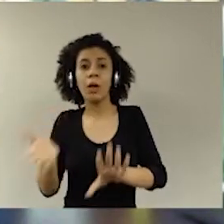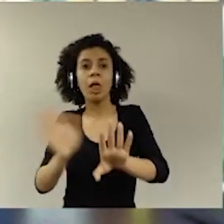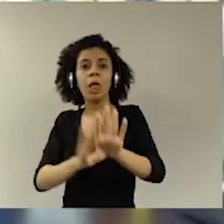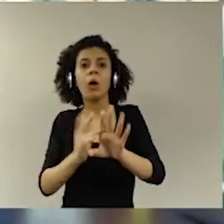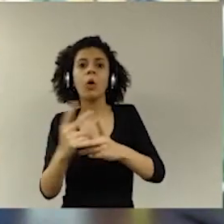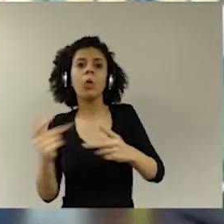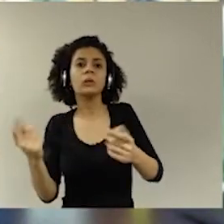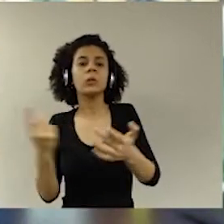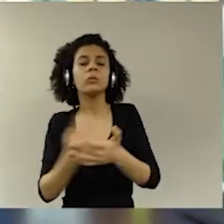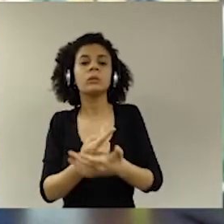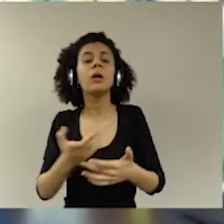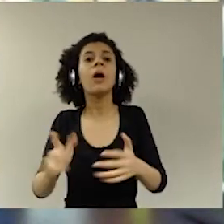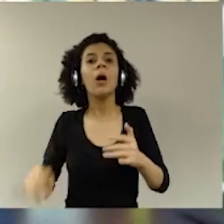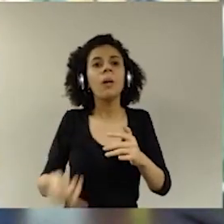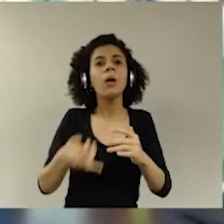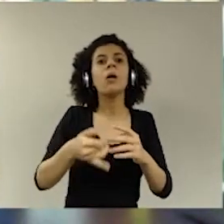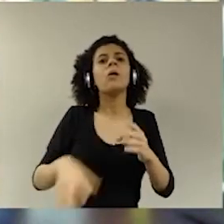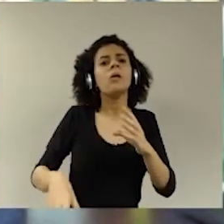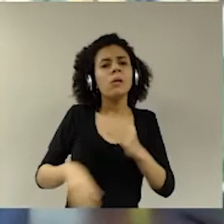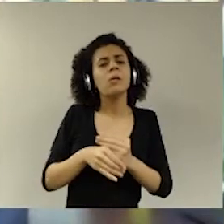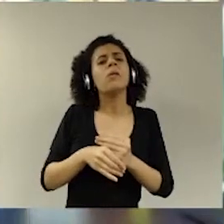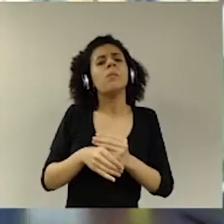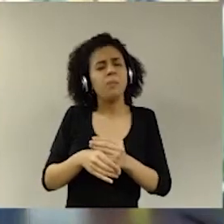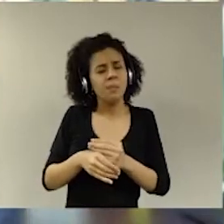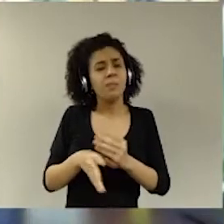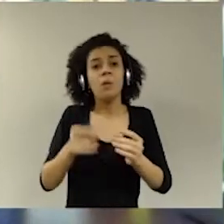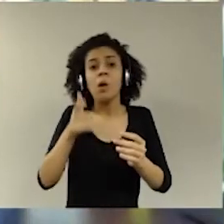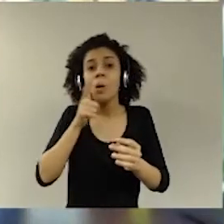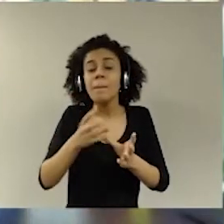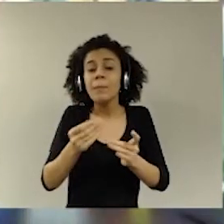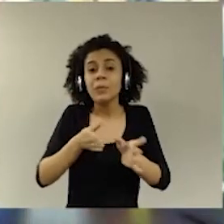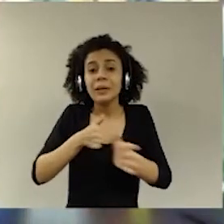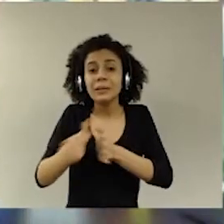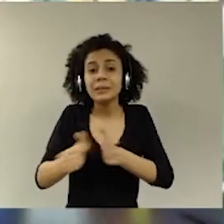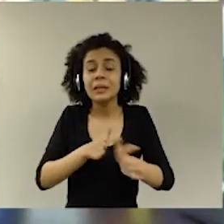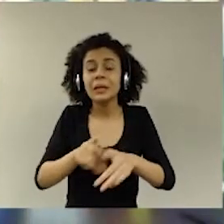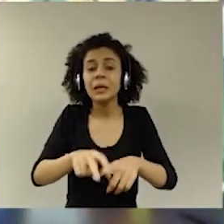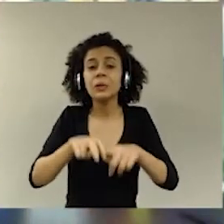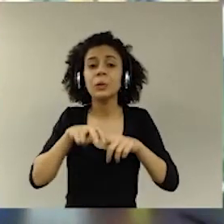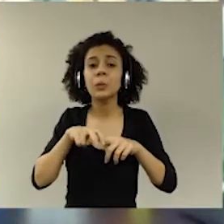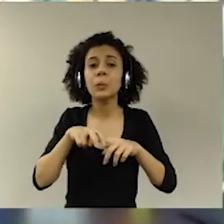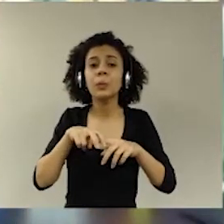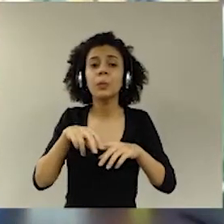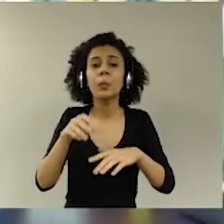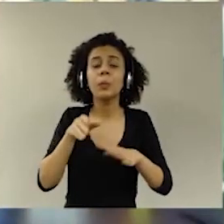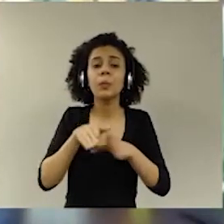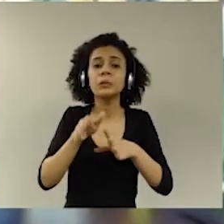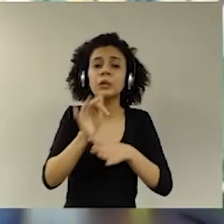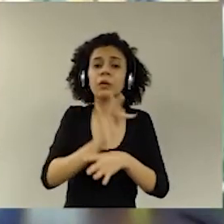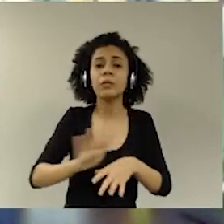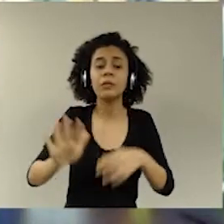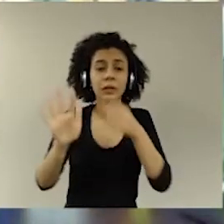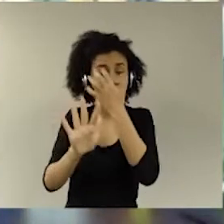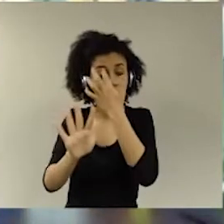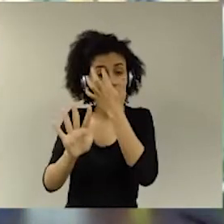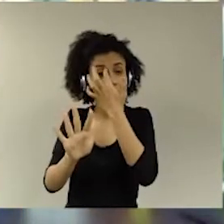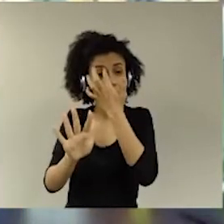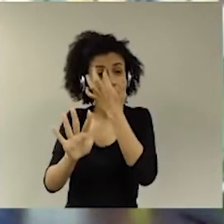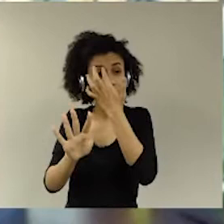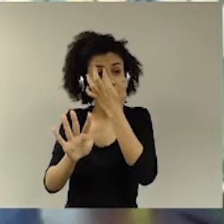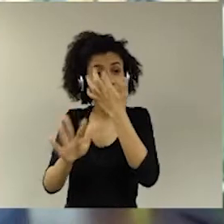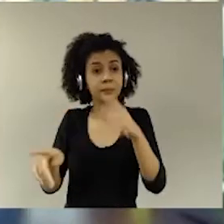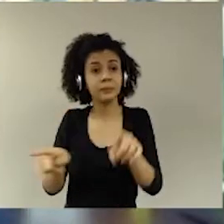naquela oportunidade, e ele teve muito acesso, por meio do Conselho Federal e através